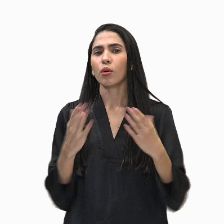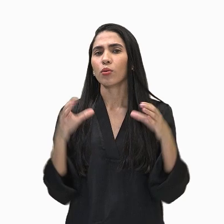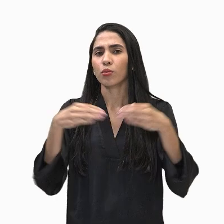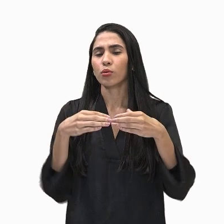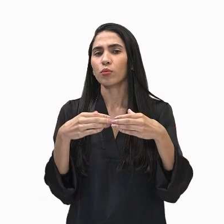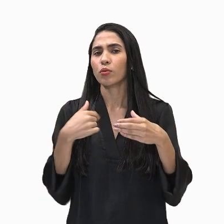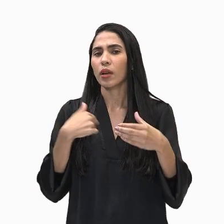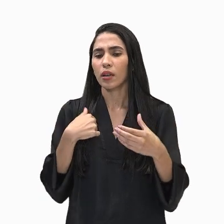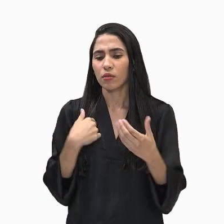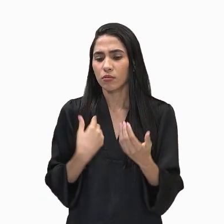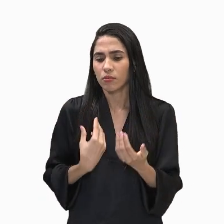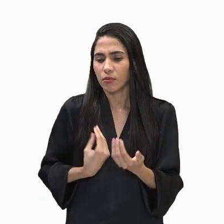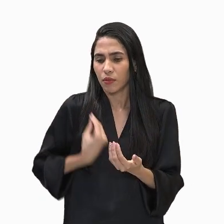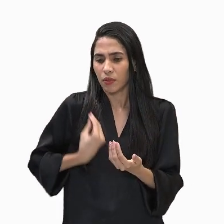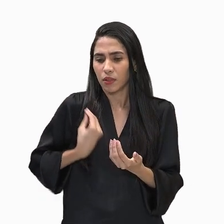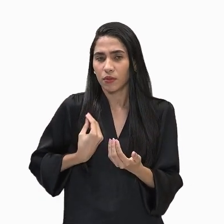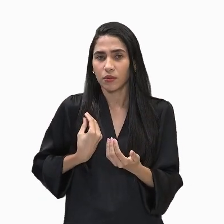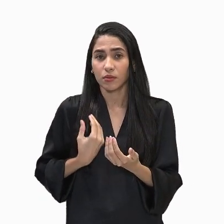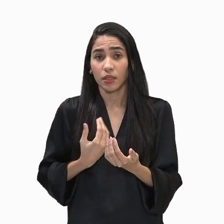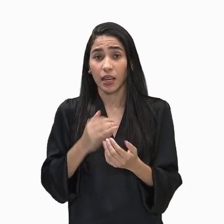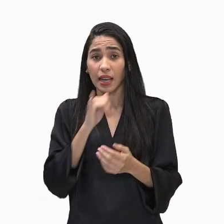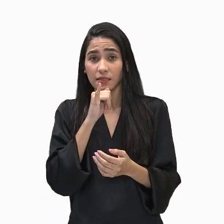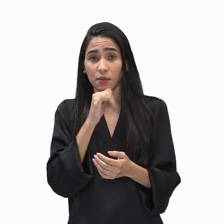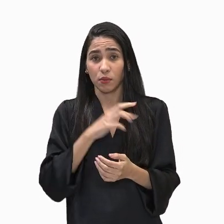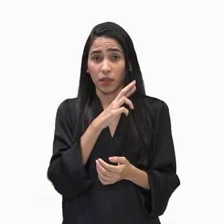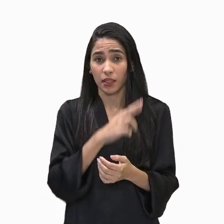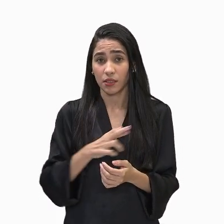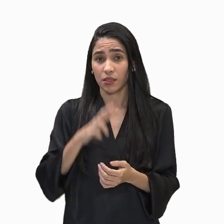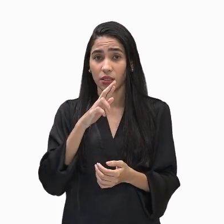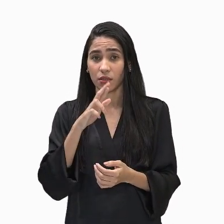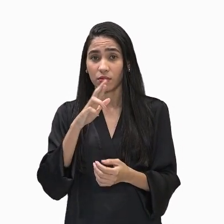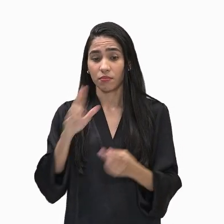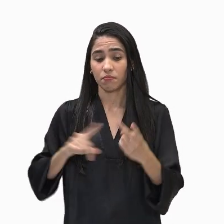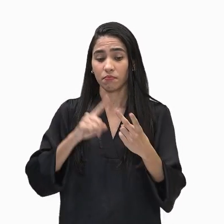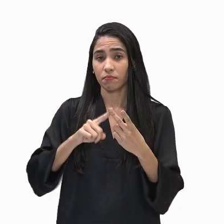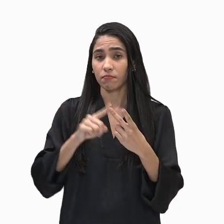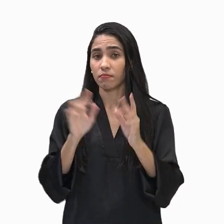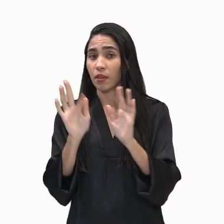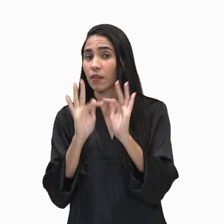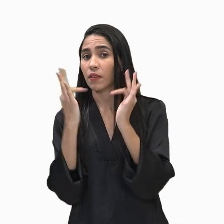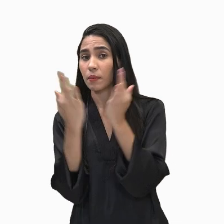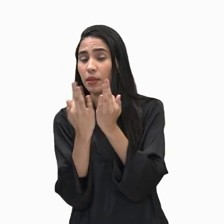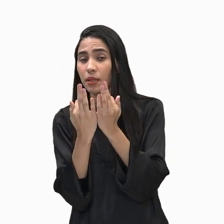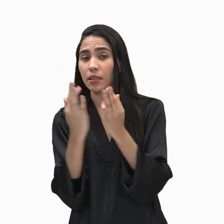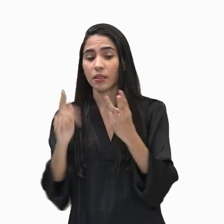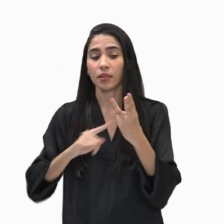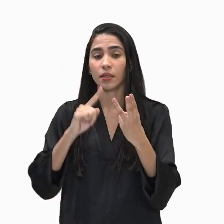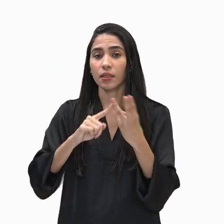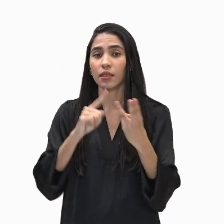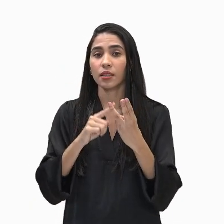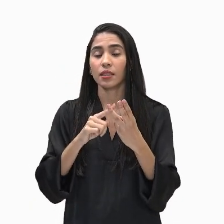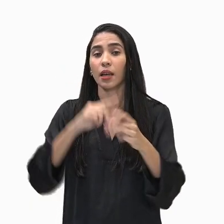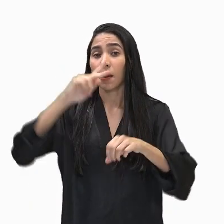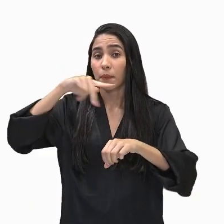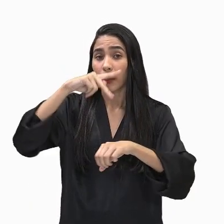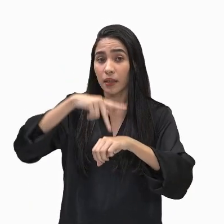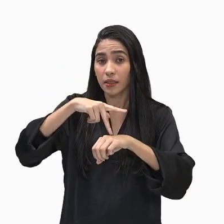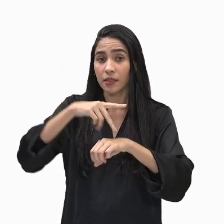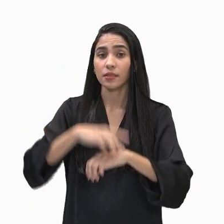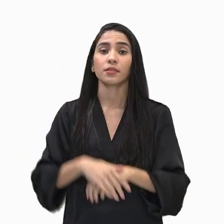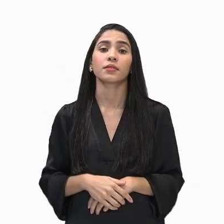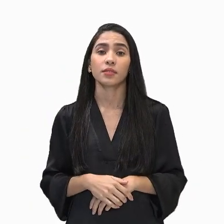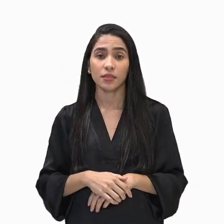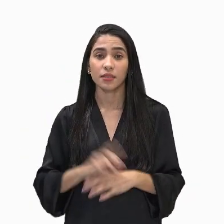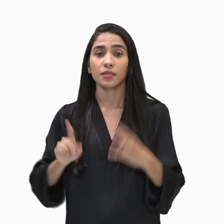eu pertenço? A questão da religião, né? A questão da família, da nacionalidade e